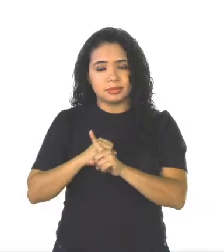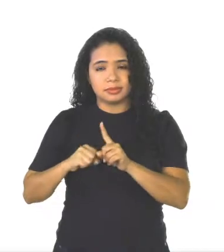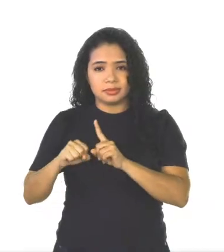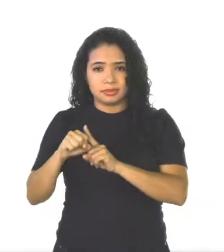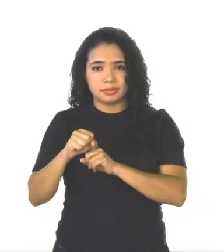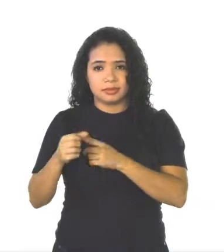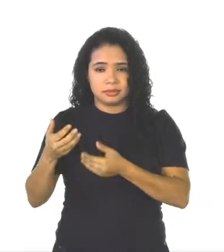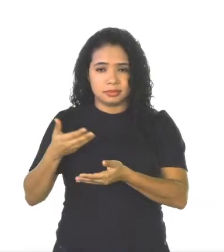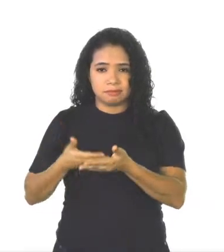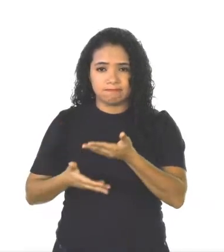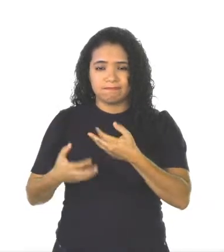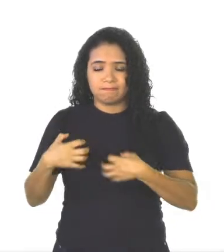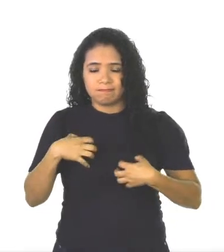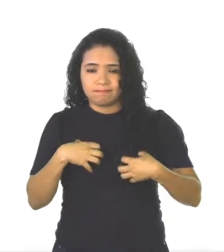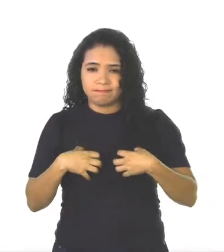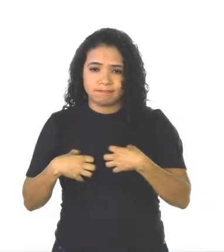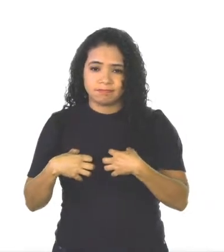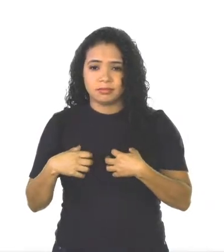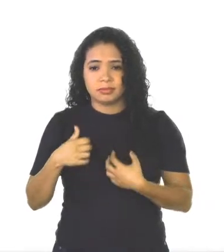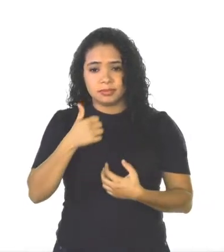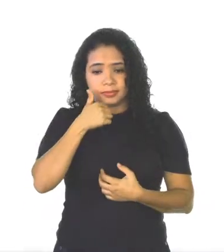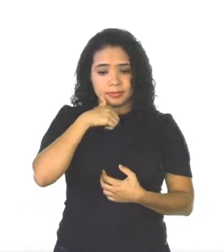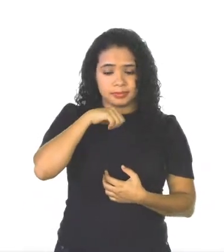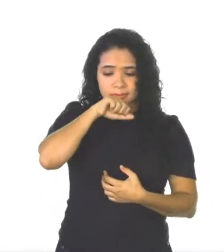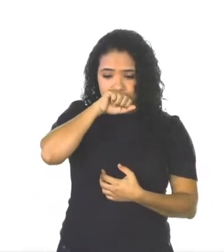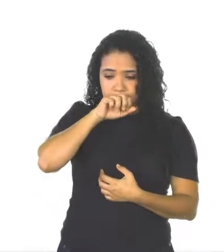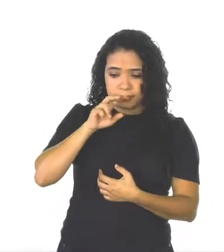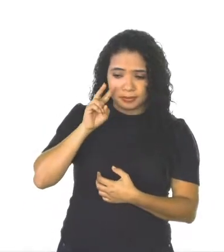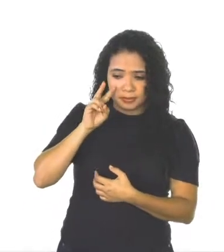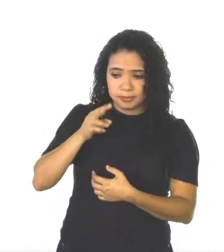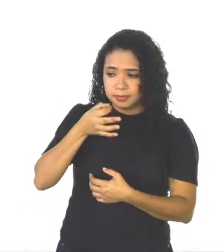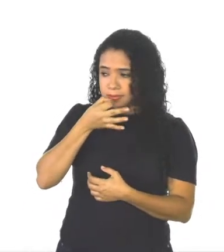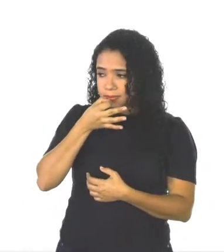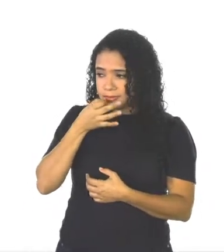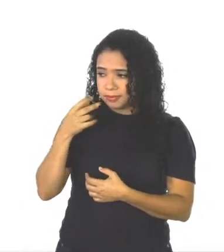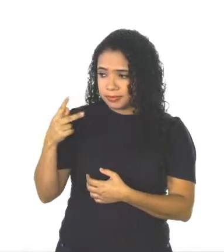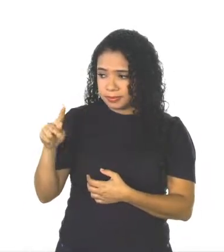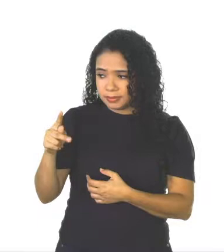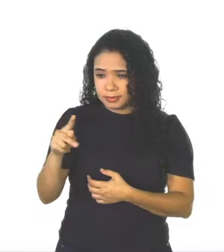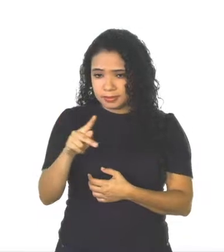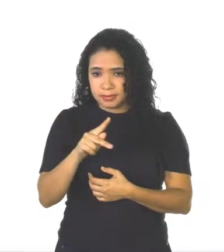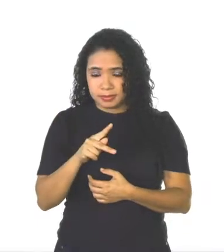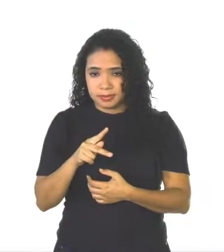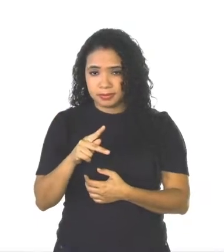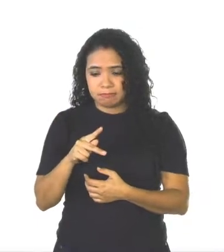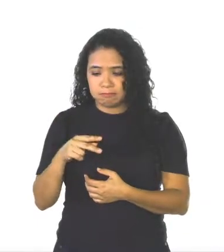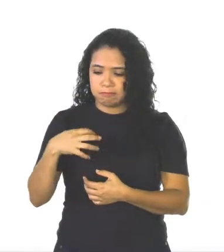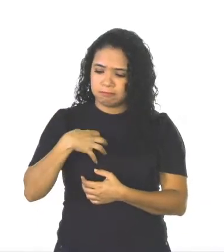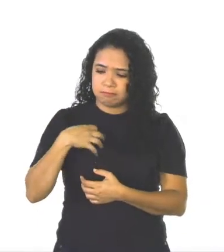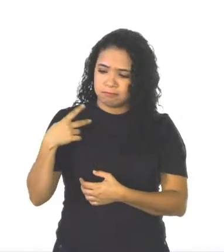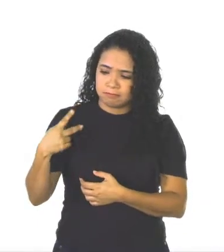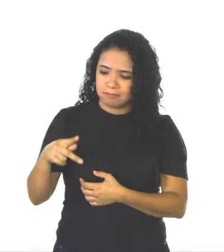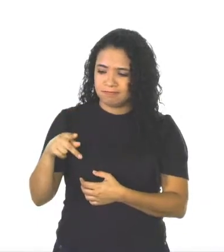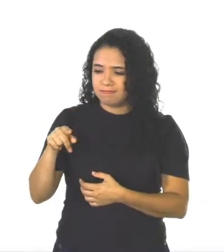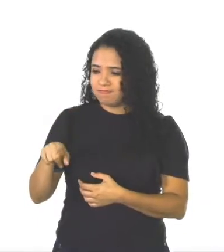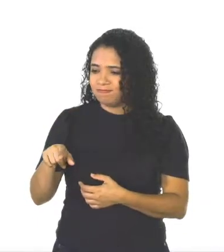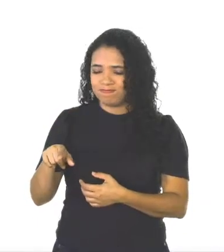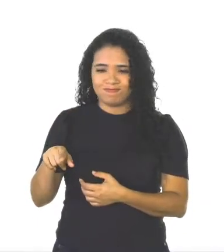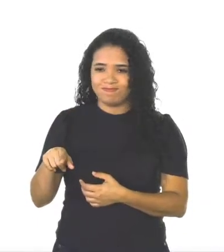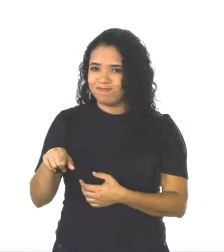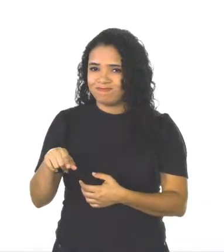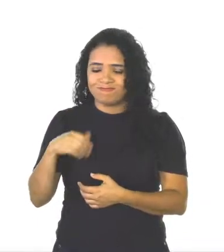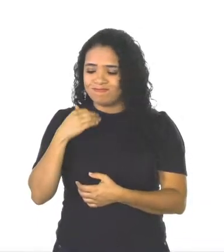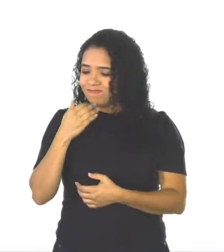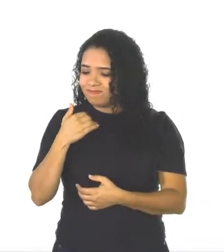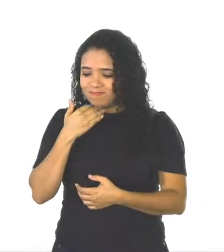tempo. Sua mãe, ao assistir às opiniões e atitudes da filha, a considera um caso